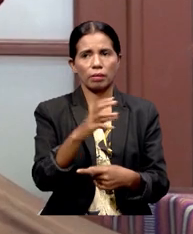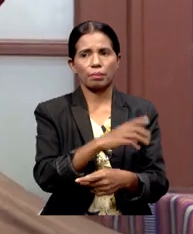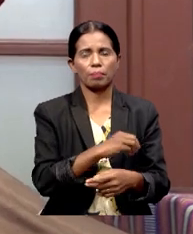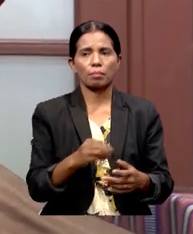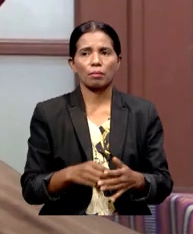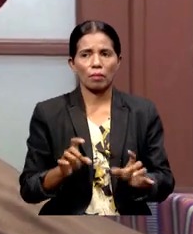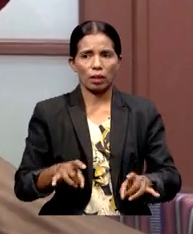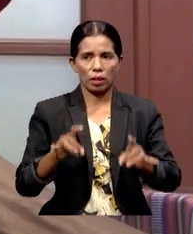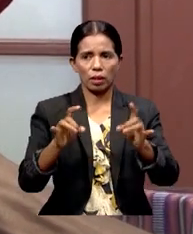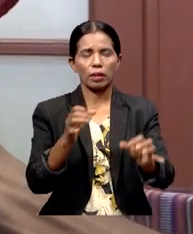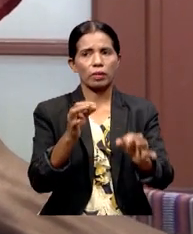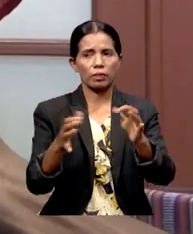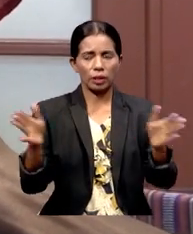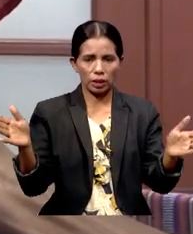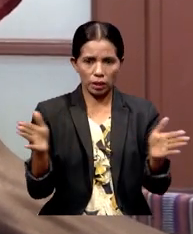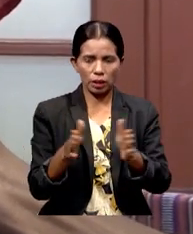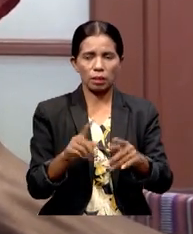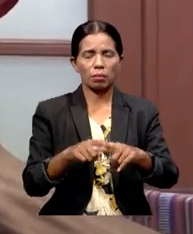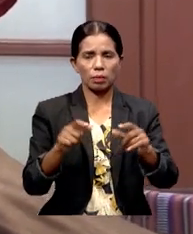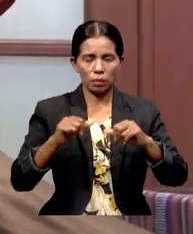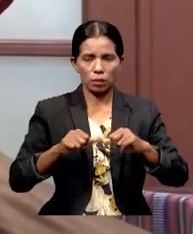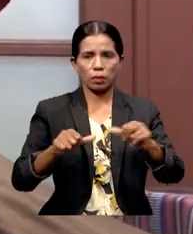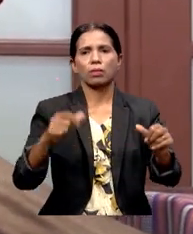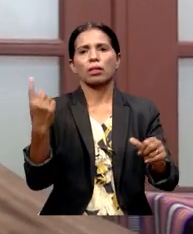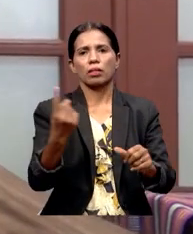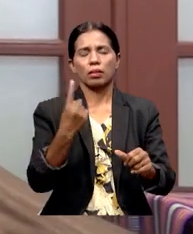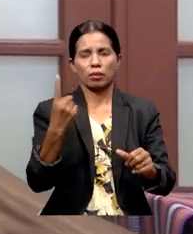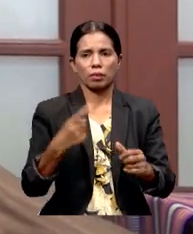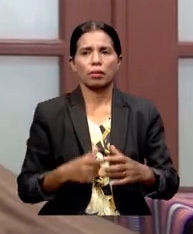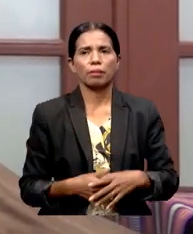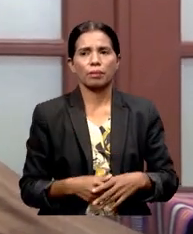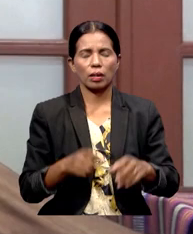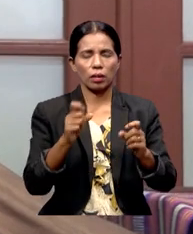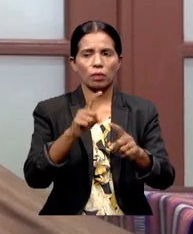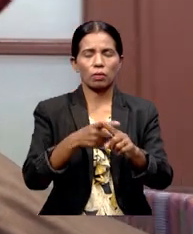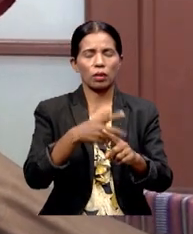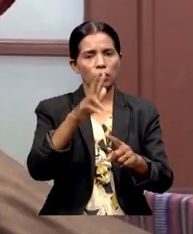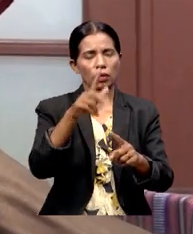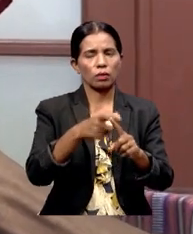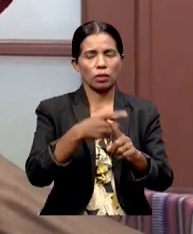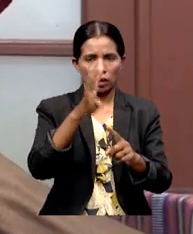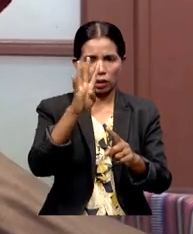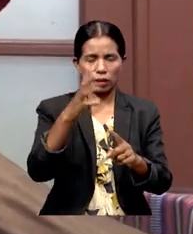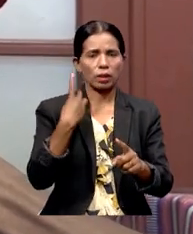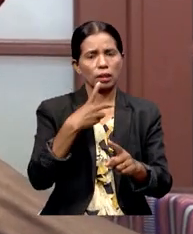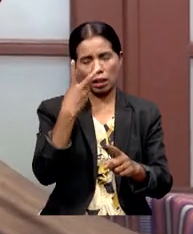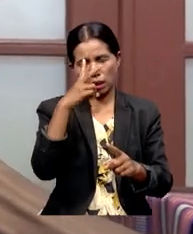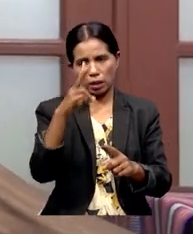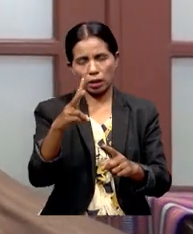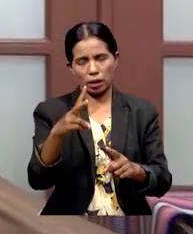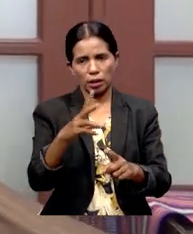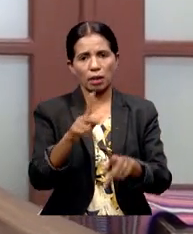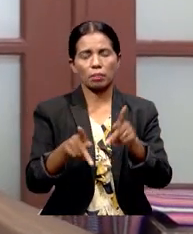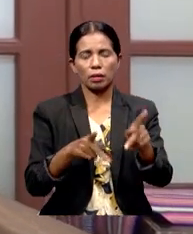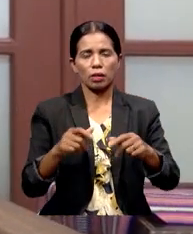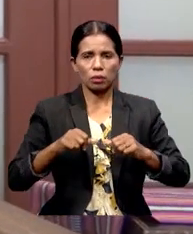Darwin yang mas ke kik ni bele continua na fatin bele ya fulantol fulahat mai ita reta engineer sir continua